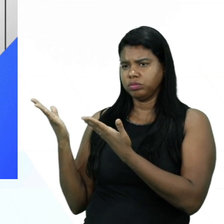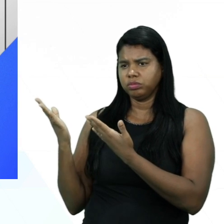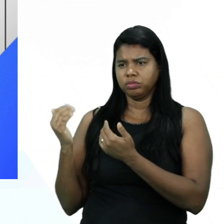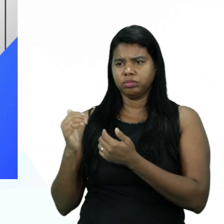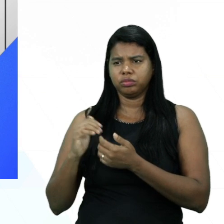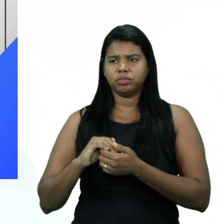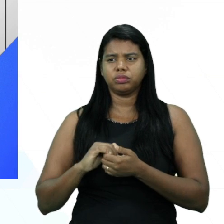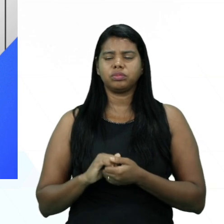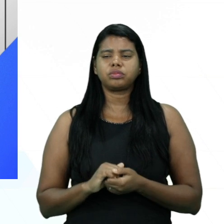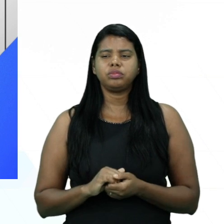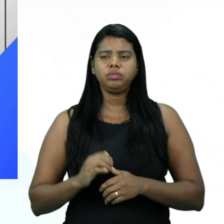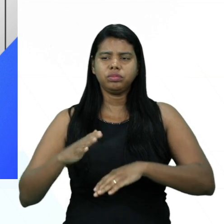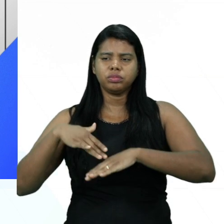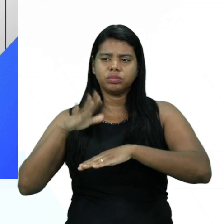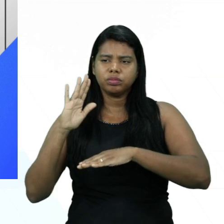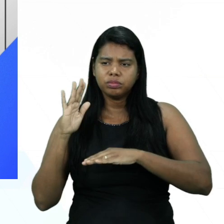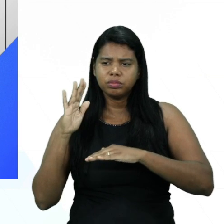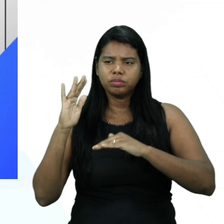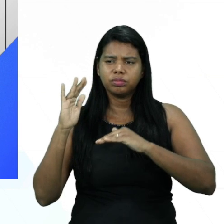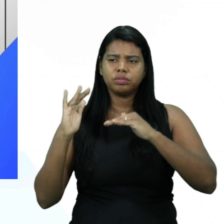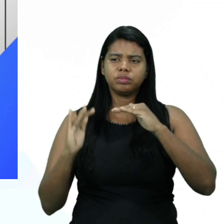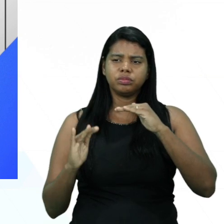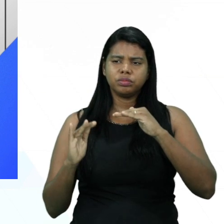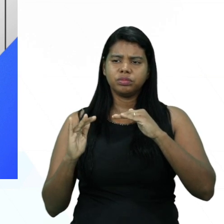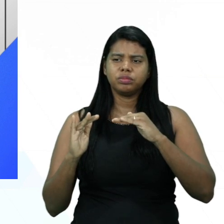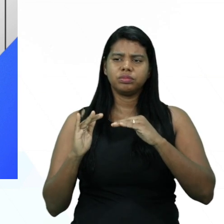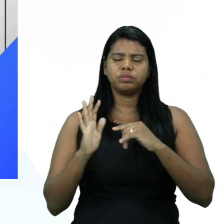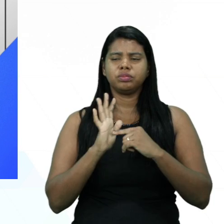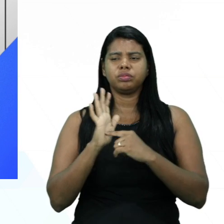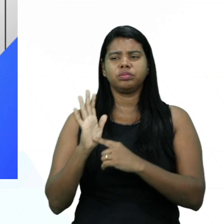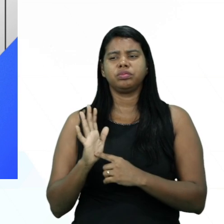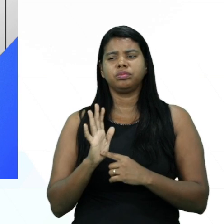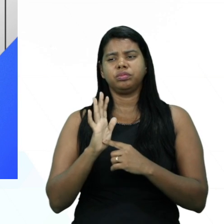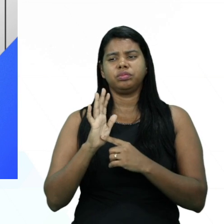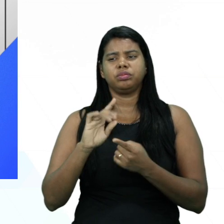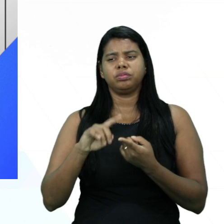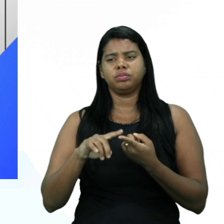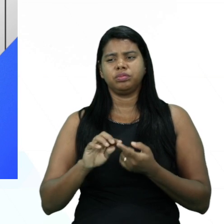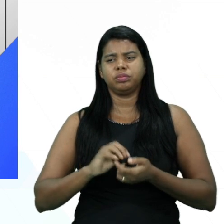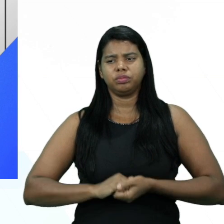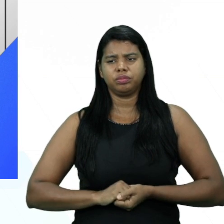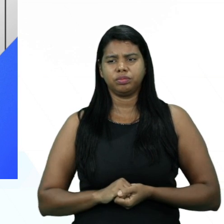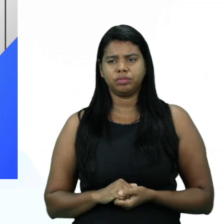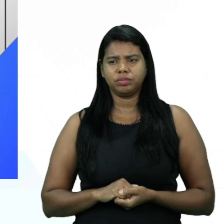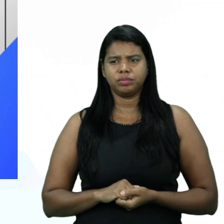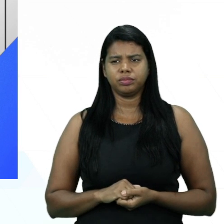tensão maior quando o ponto está no lado direito.